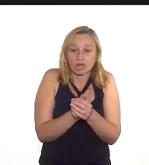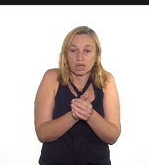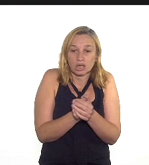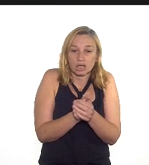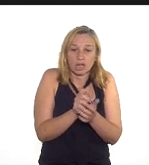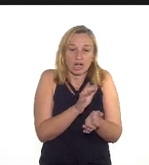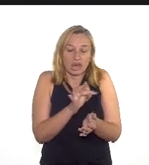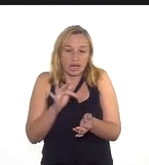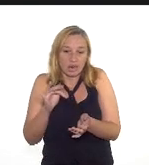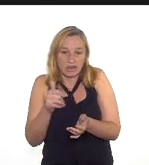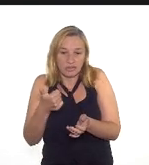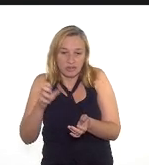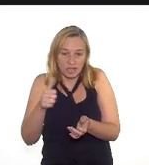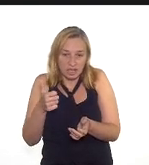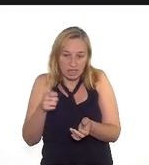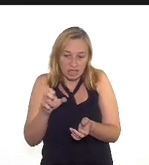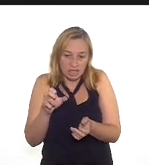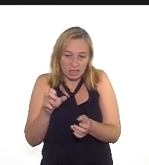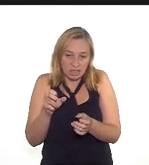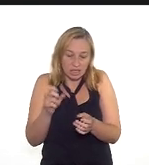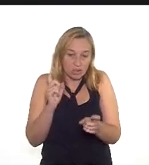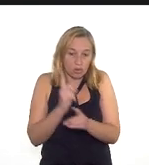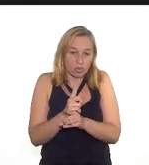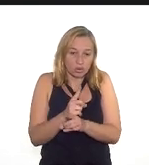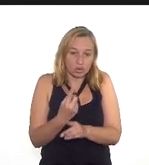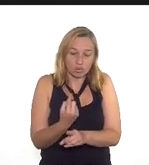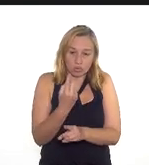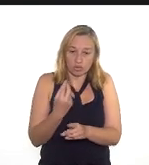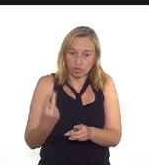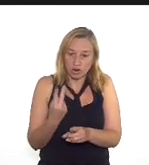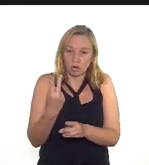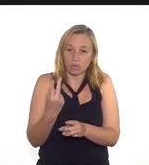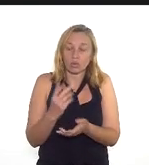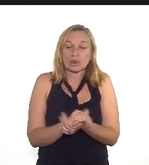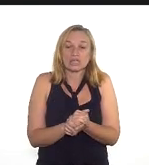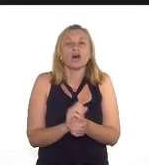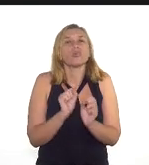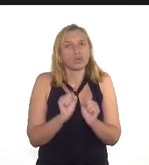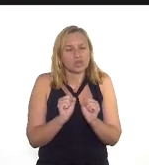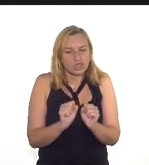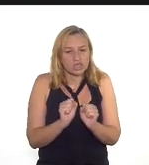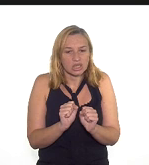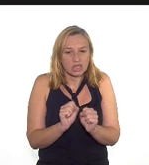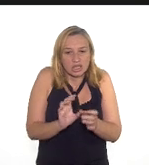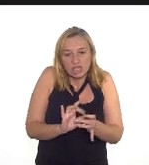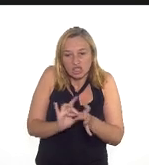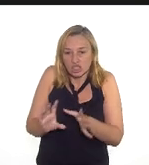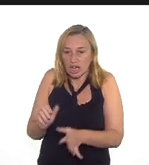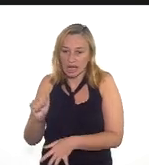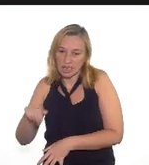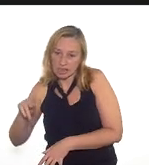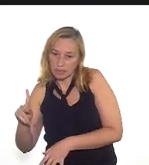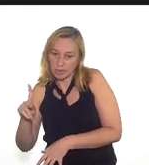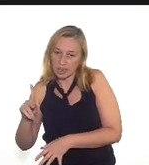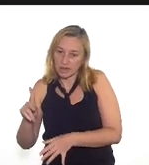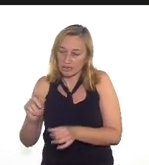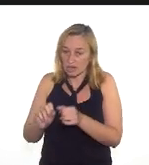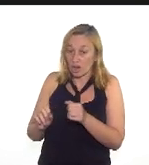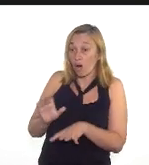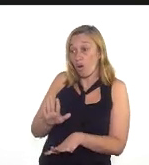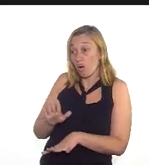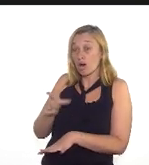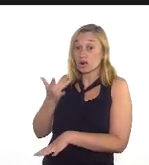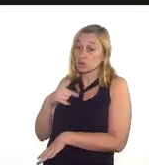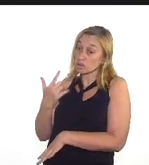AF15 se descubra um valor, estou dando aqui um valor hipotético, tá? E, assim, a gente poderia deixar para a ANP isso, olha, pela AF15, se